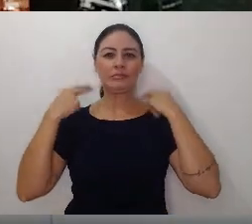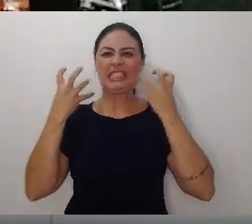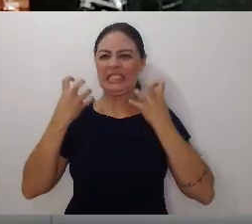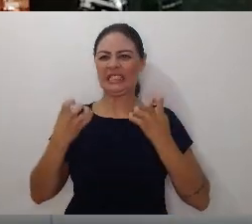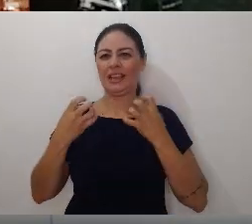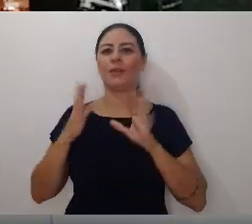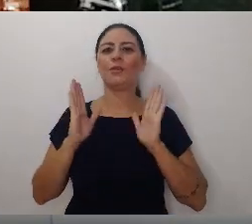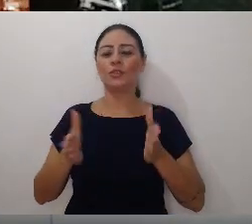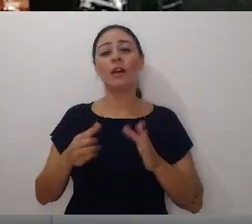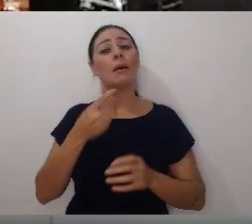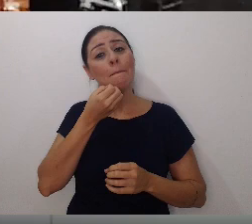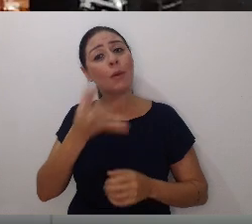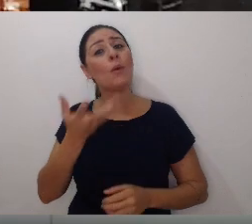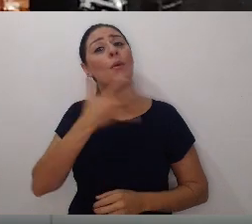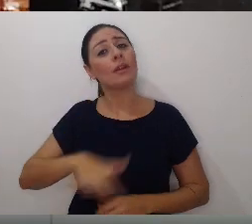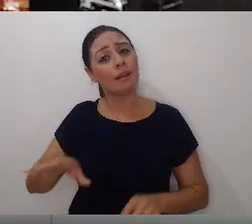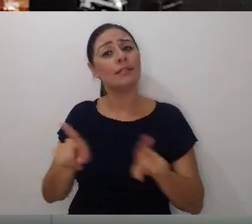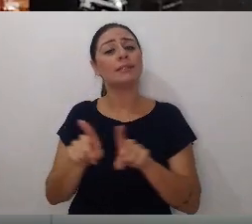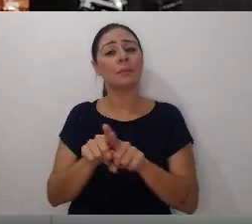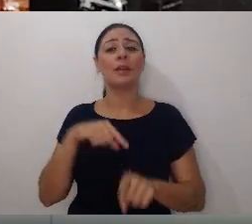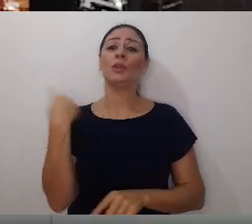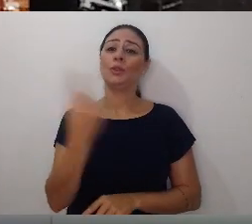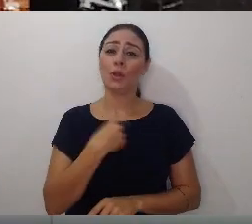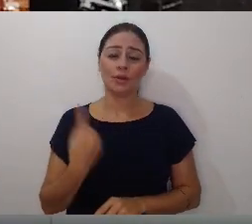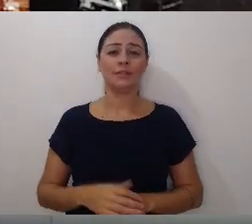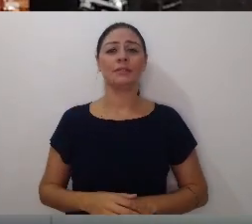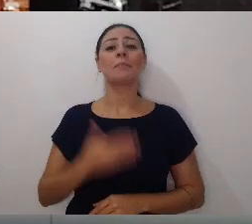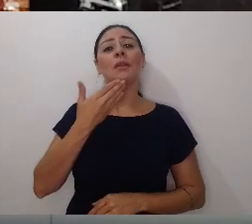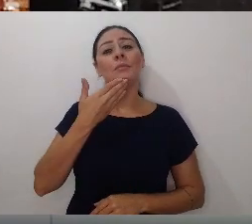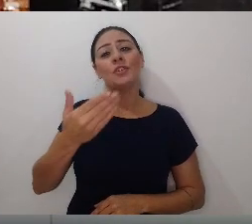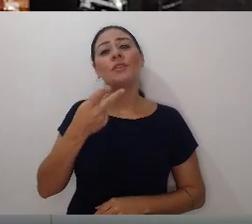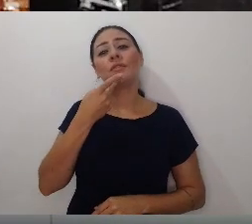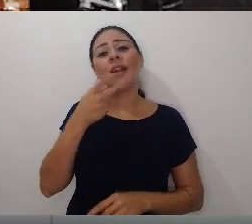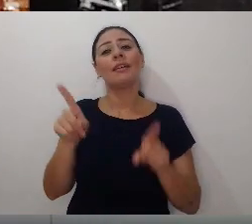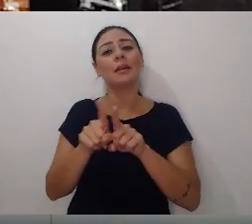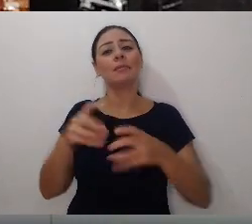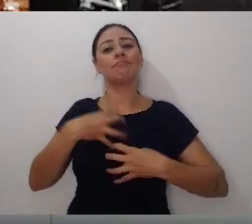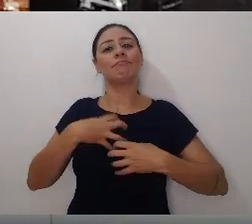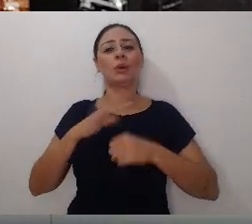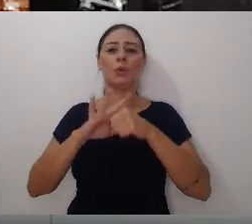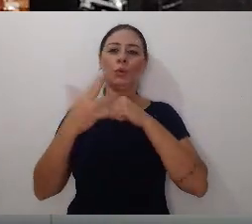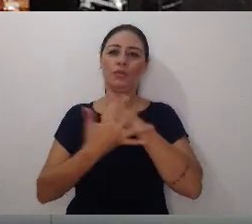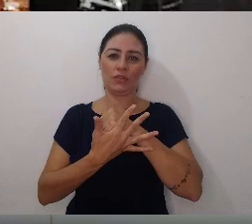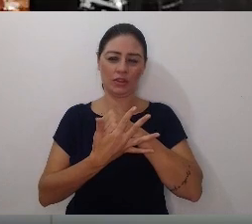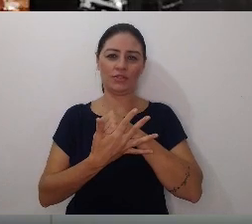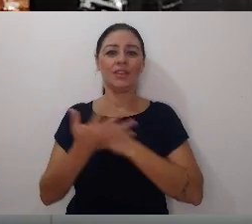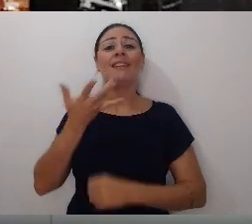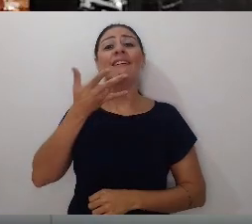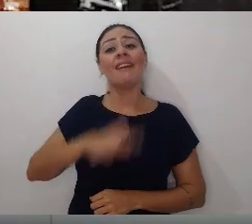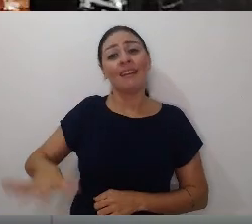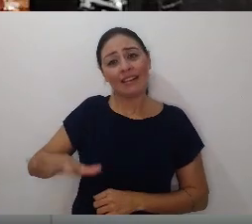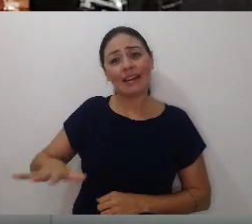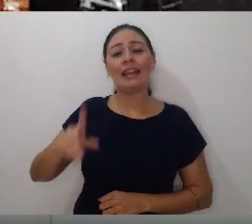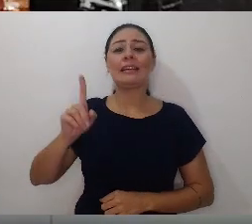que vou cortar a pontinha, tirar as pontinhas ressecadas. Então, isso é bom para a criança e para nós. Pediram para eu falar também sobre os